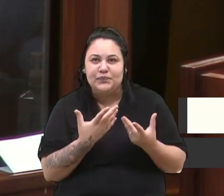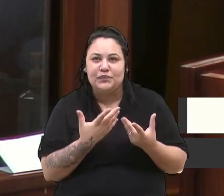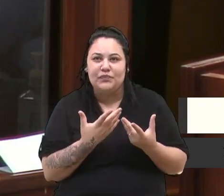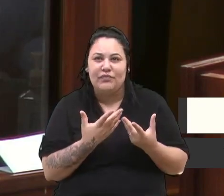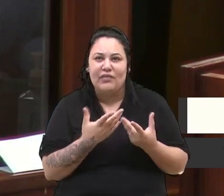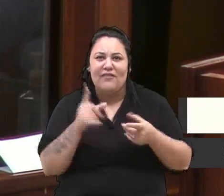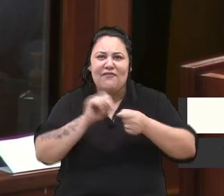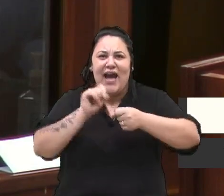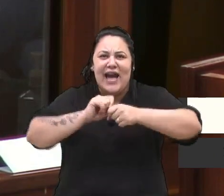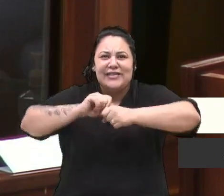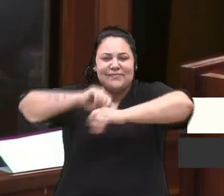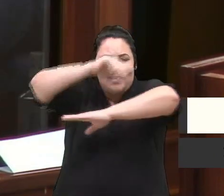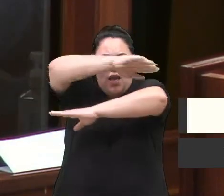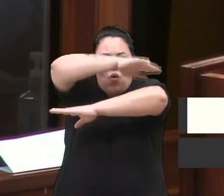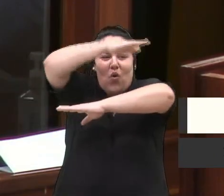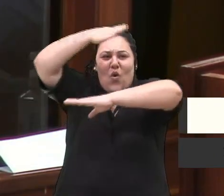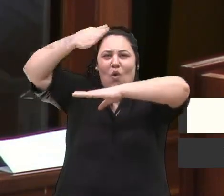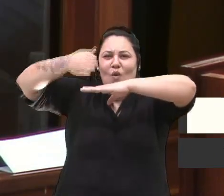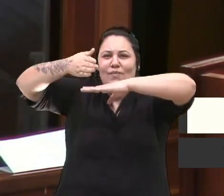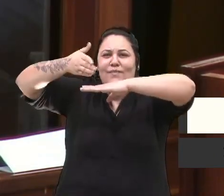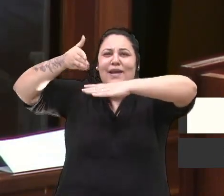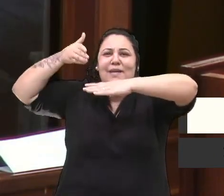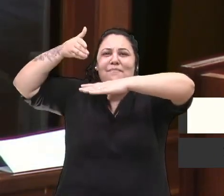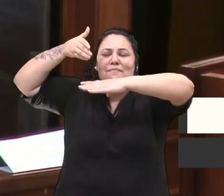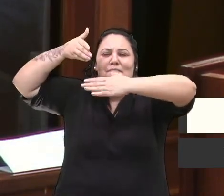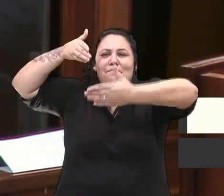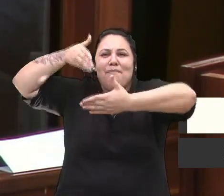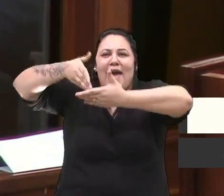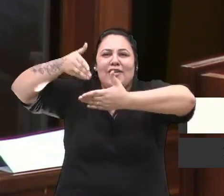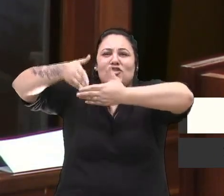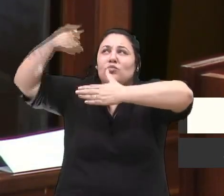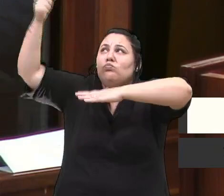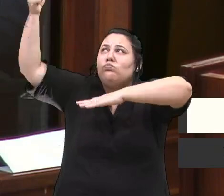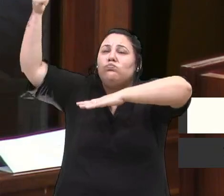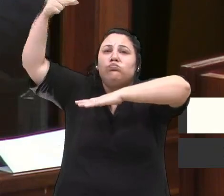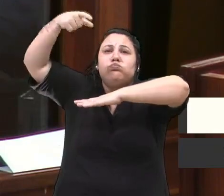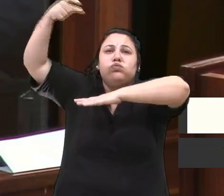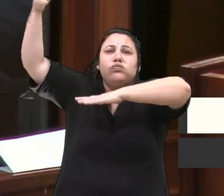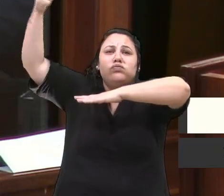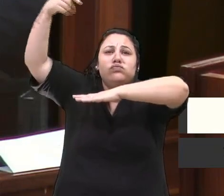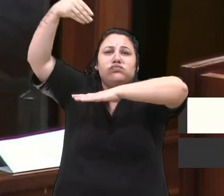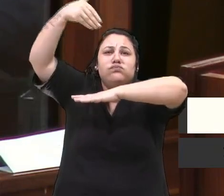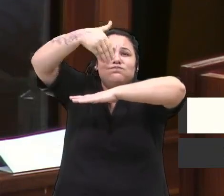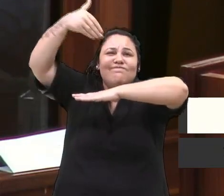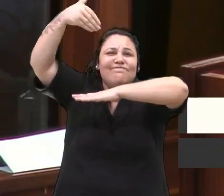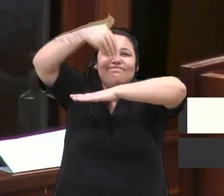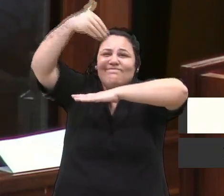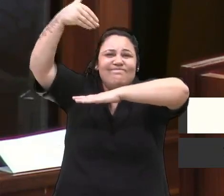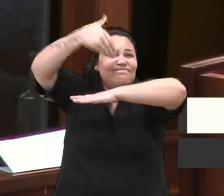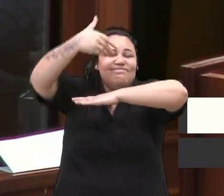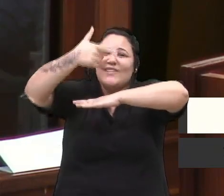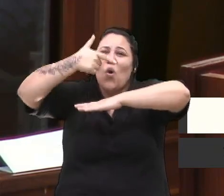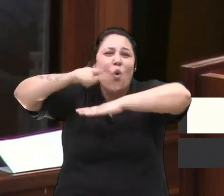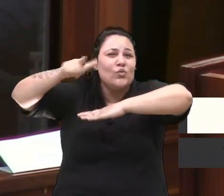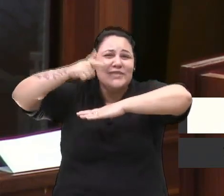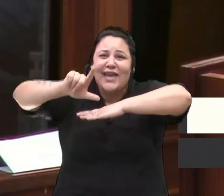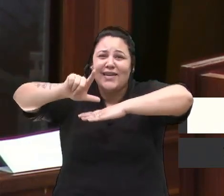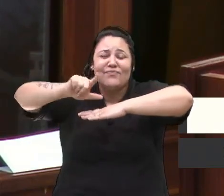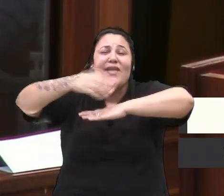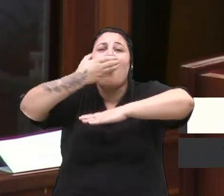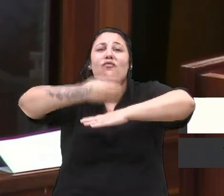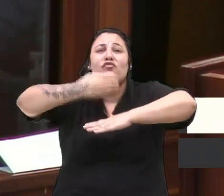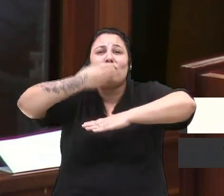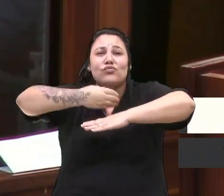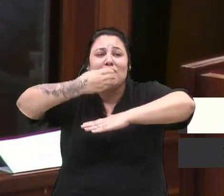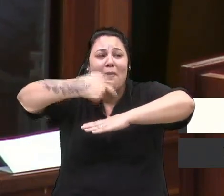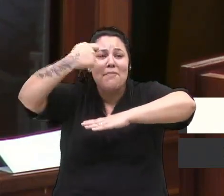sombrite. Não deixa totalmente o sol passar, e a fruta, sem adquirir a insolação necessária, ela não tem